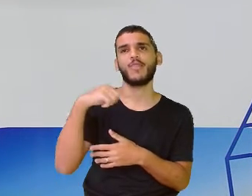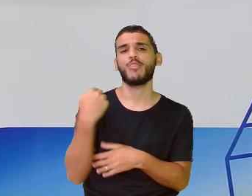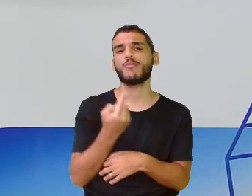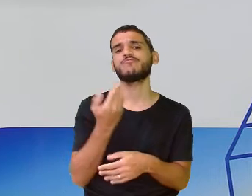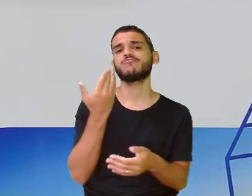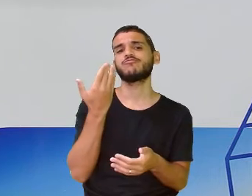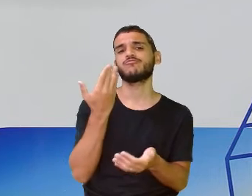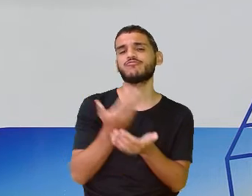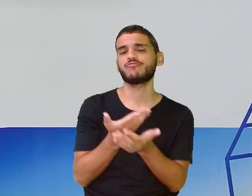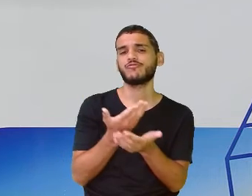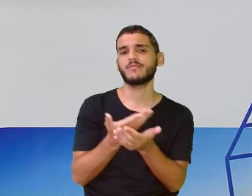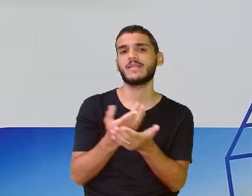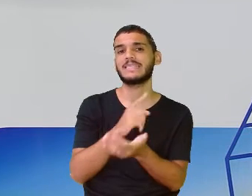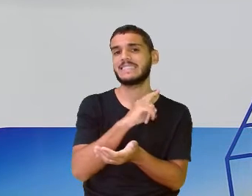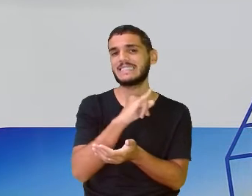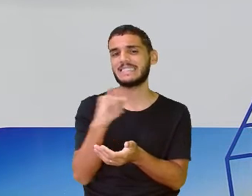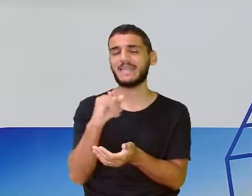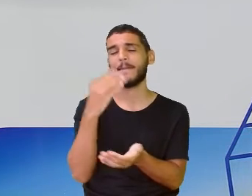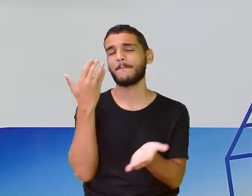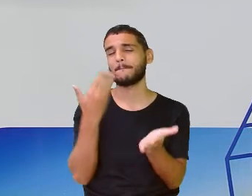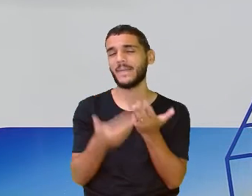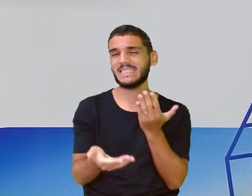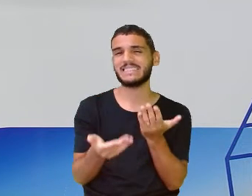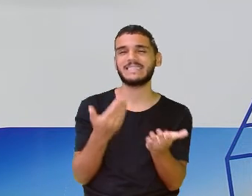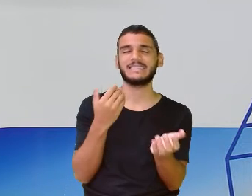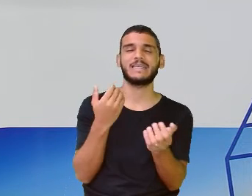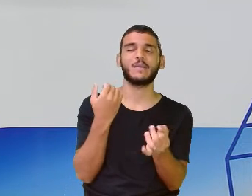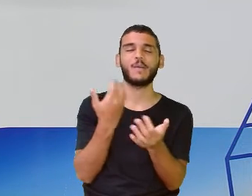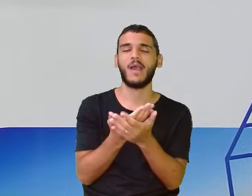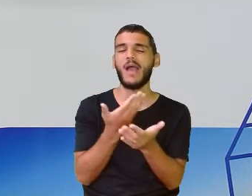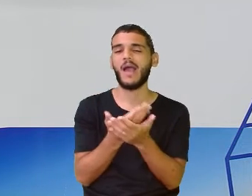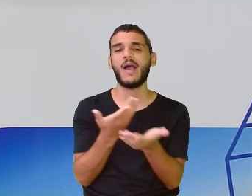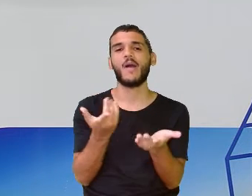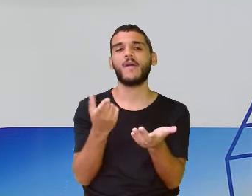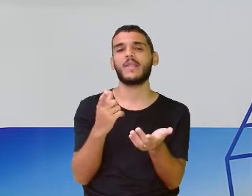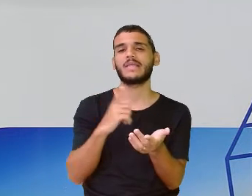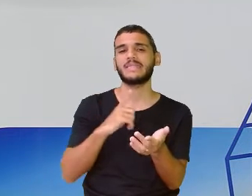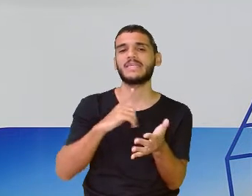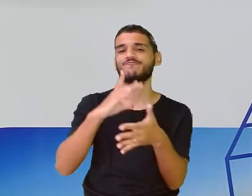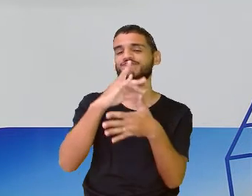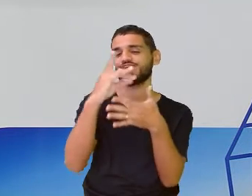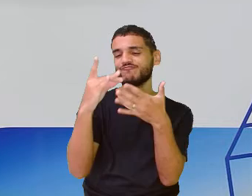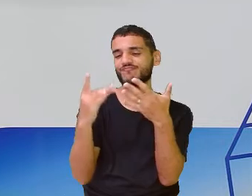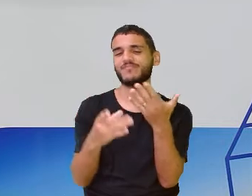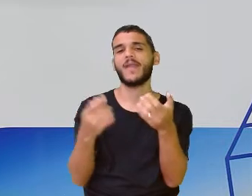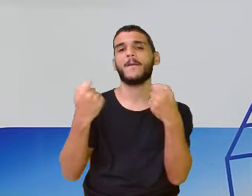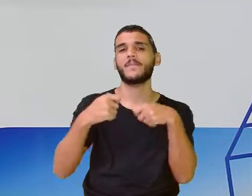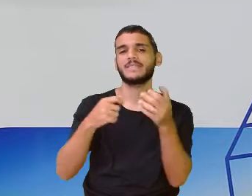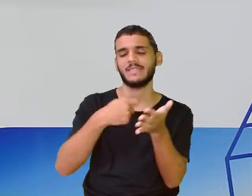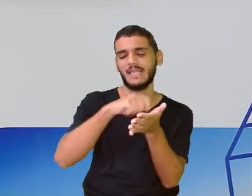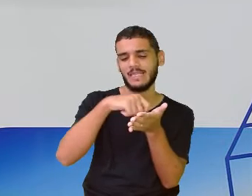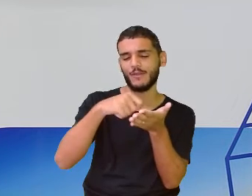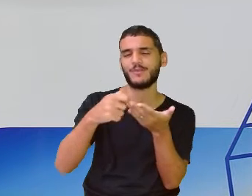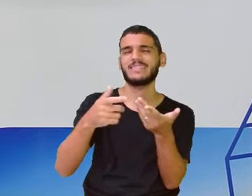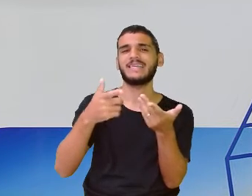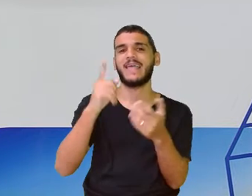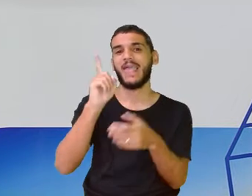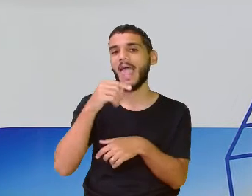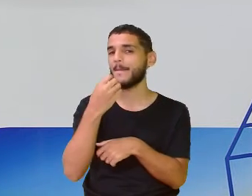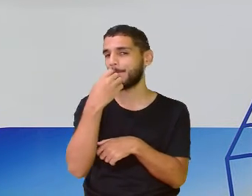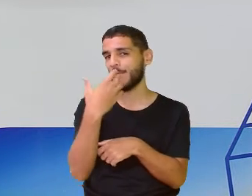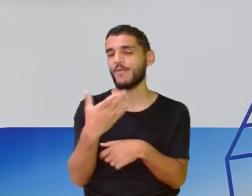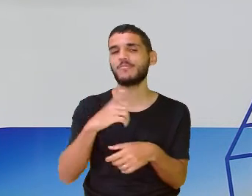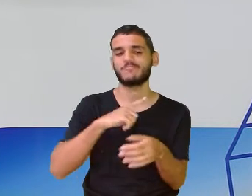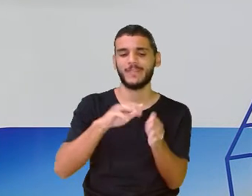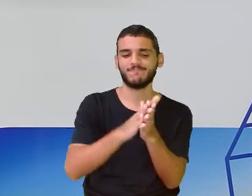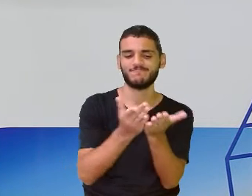alguma aula ou você quer rever algum detalhe, não ficou tão claro, você quer anotar, porque tem gente que gosta de anotar, isso é muito bom. Você ter o